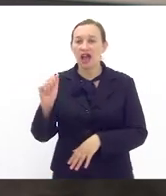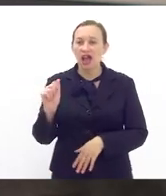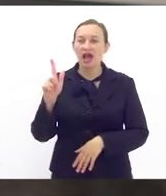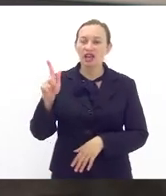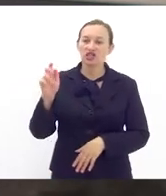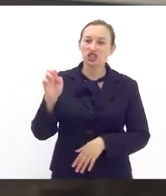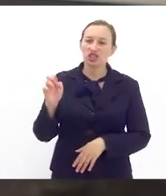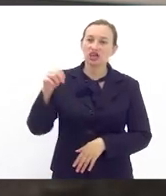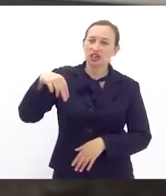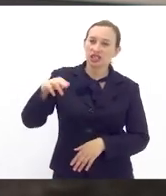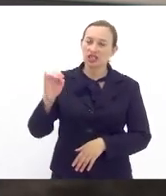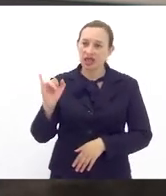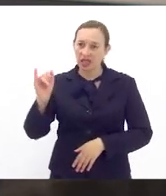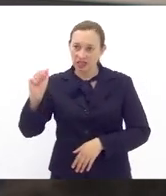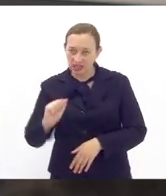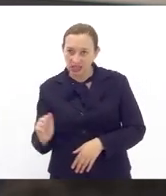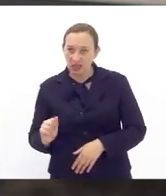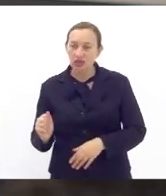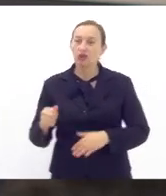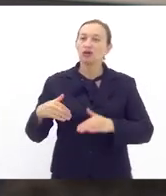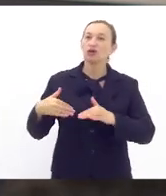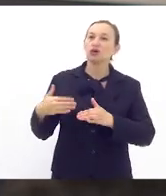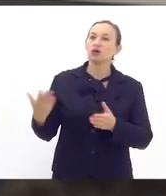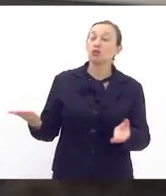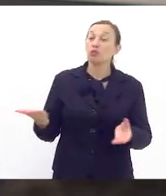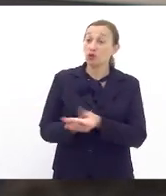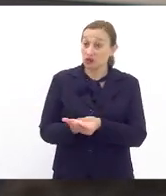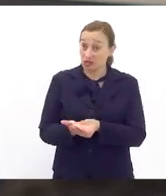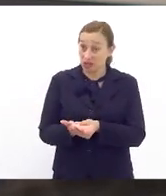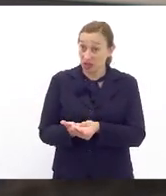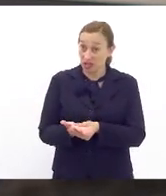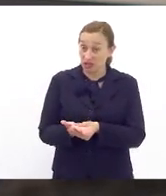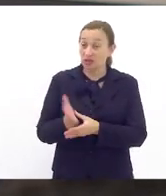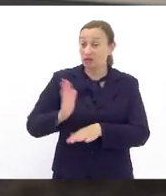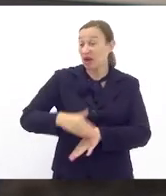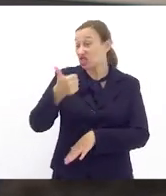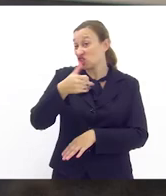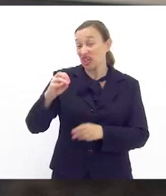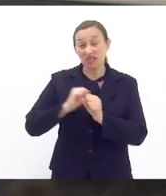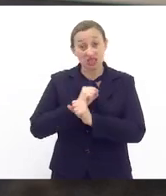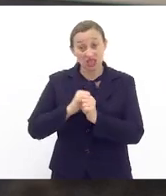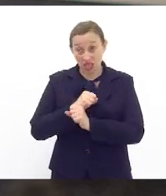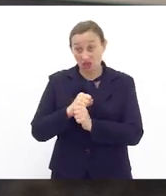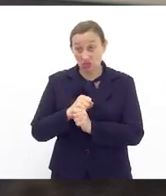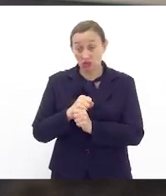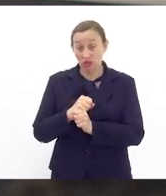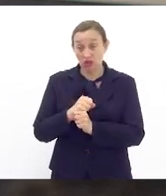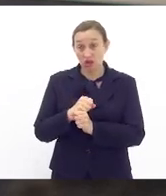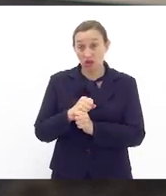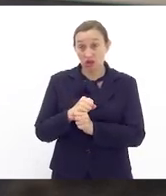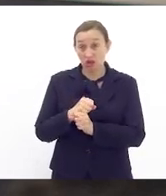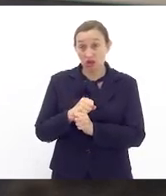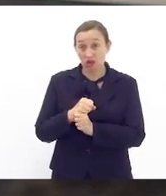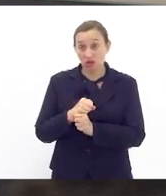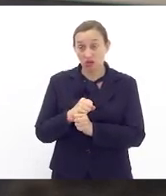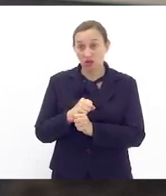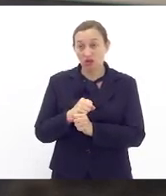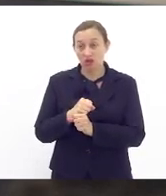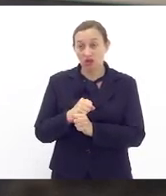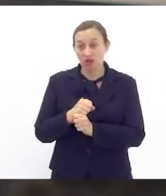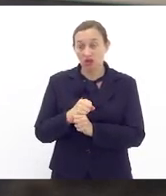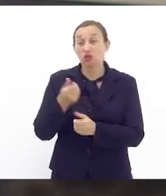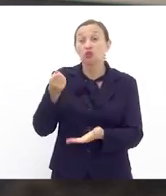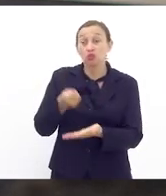de que o processo do convênio que já tramita mais de 10 anos seja seja desenrolado